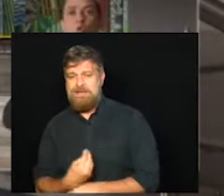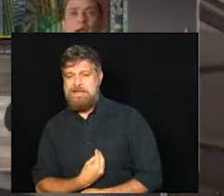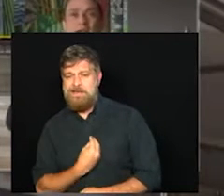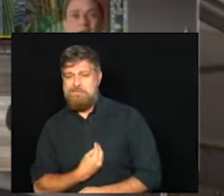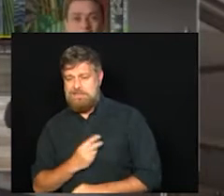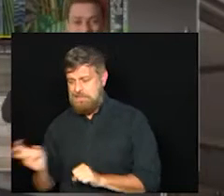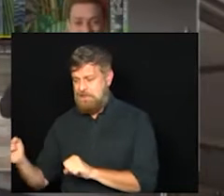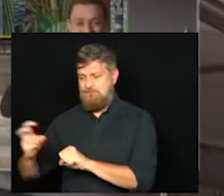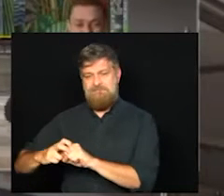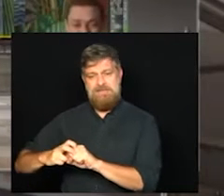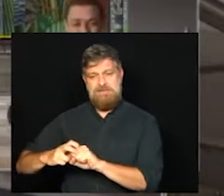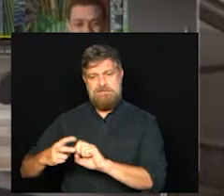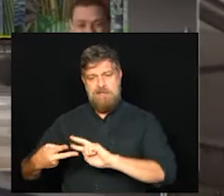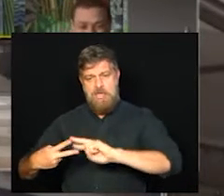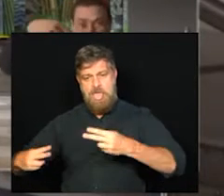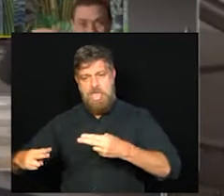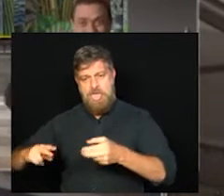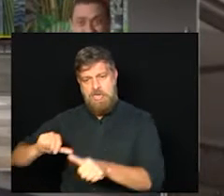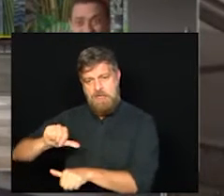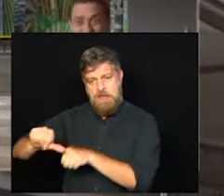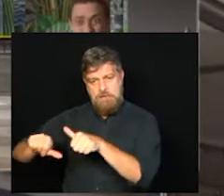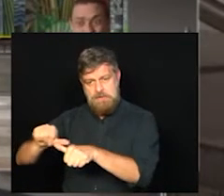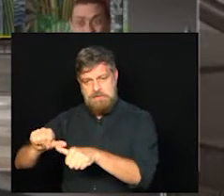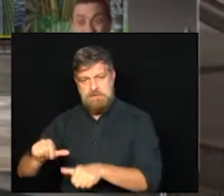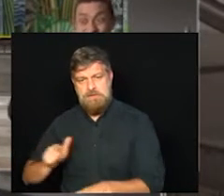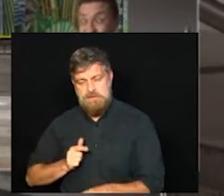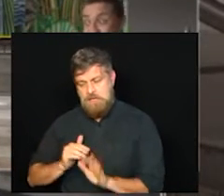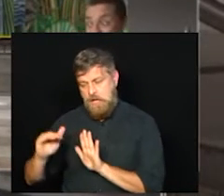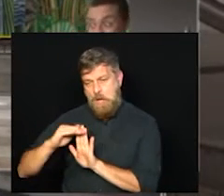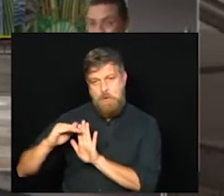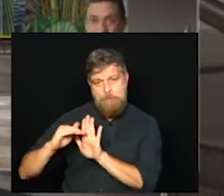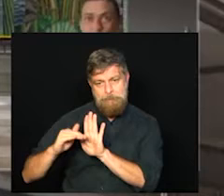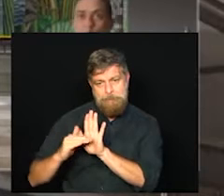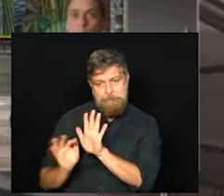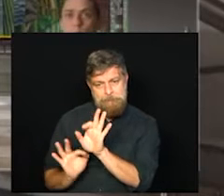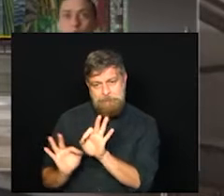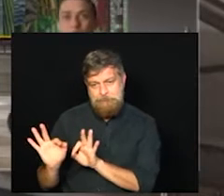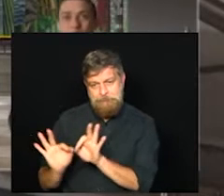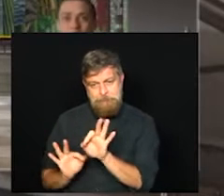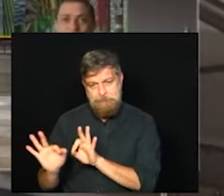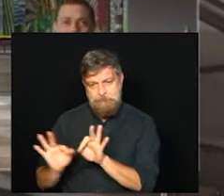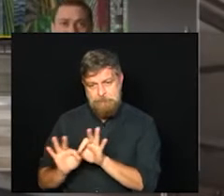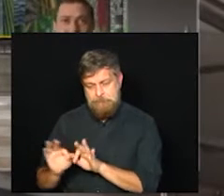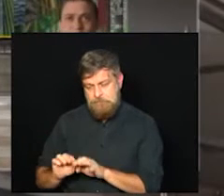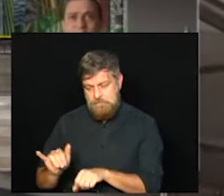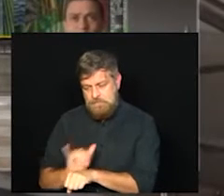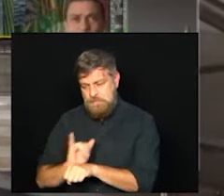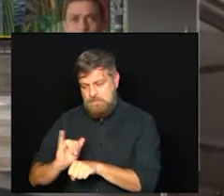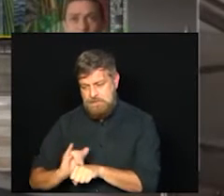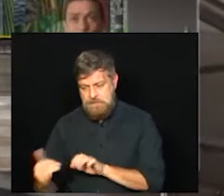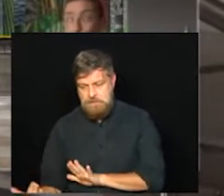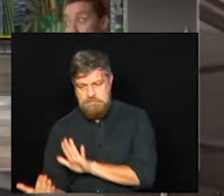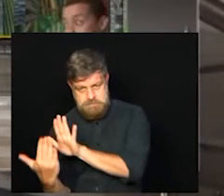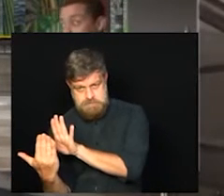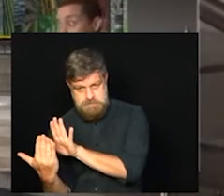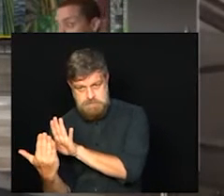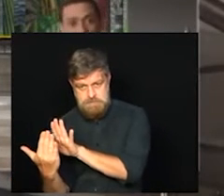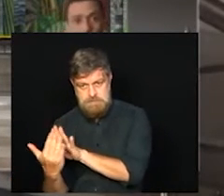uma variante que altera o planejamento de combate ao